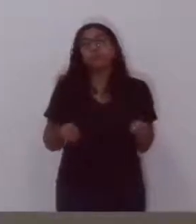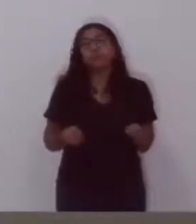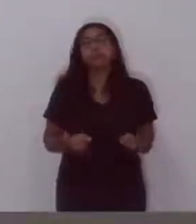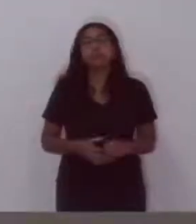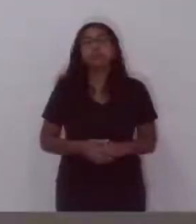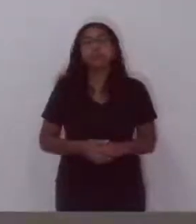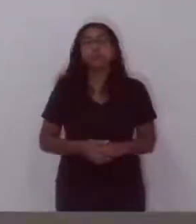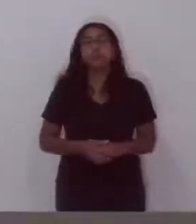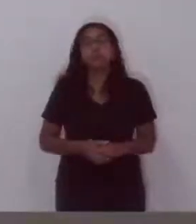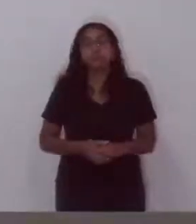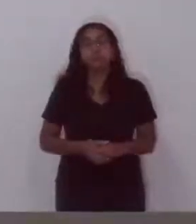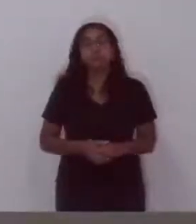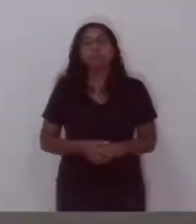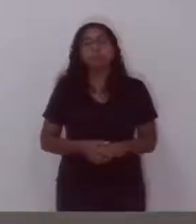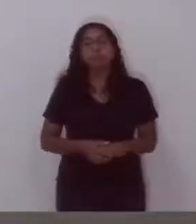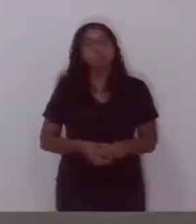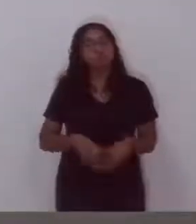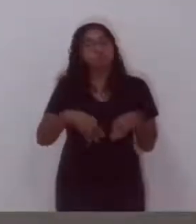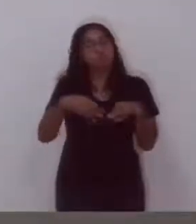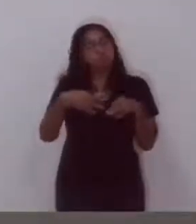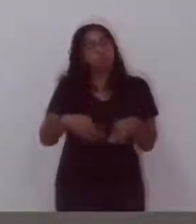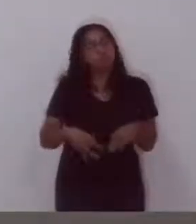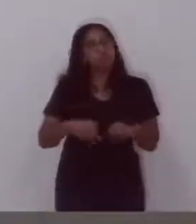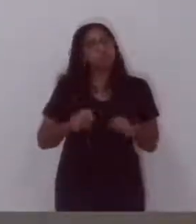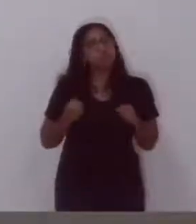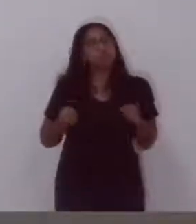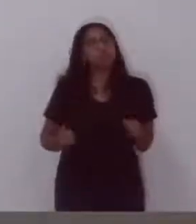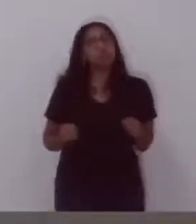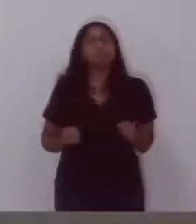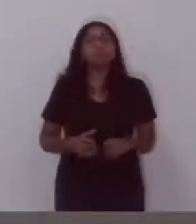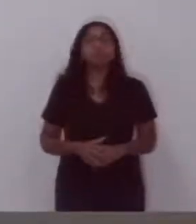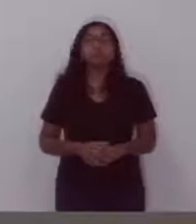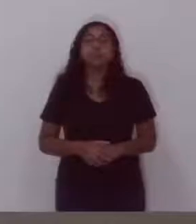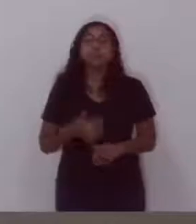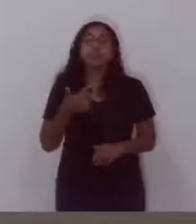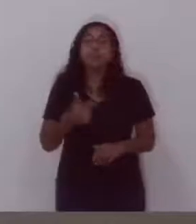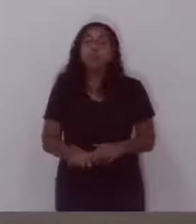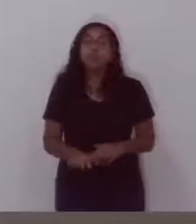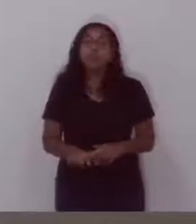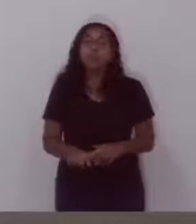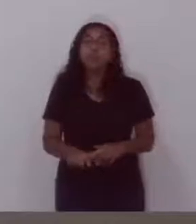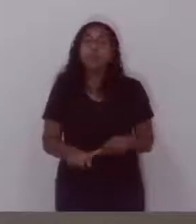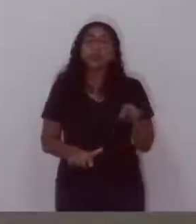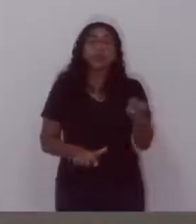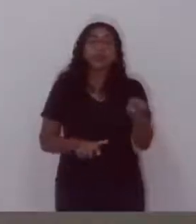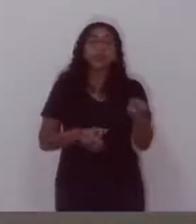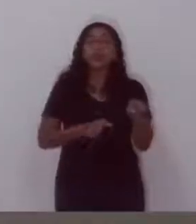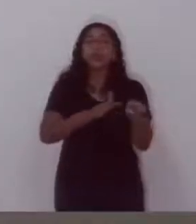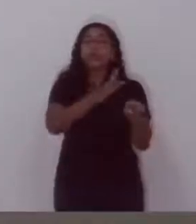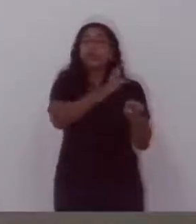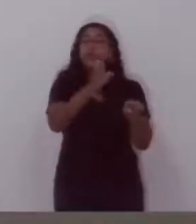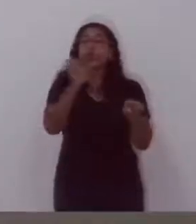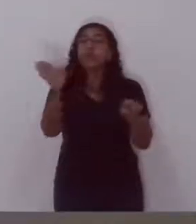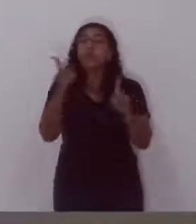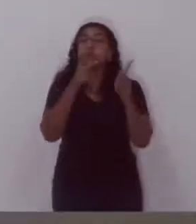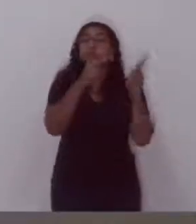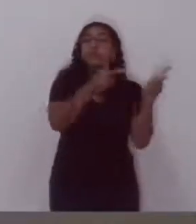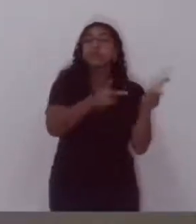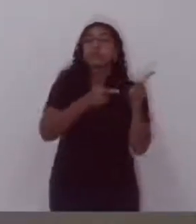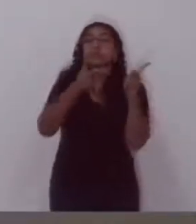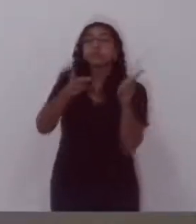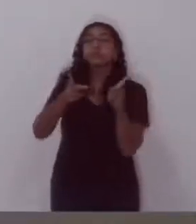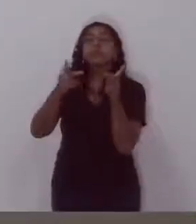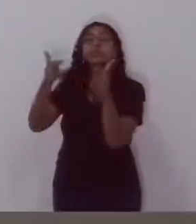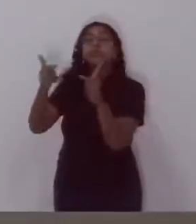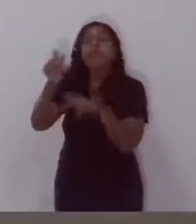essa maneira nobre de tratar a vereança do nosso município. E mais, foi visitar todas as entidades do